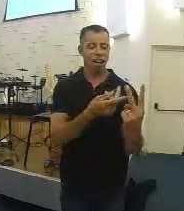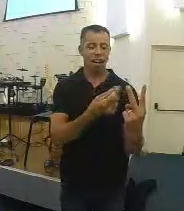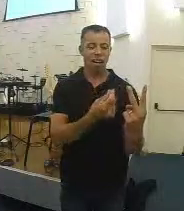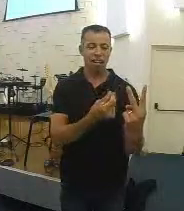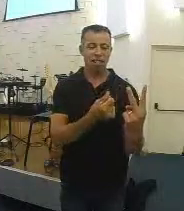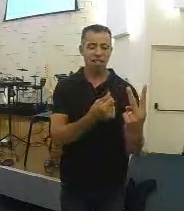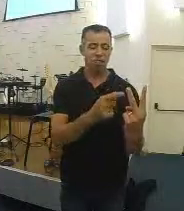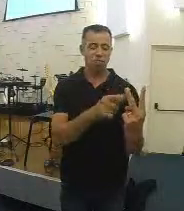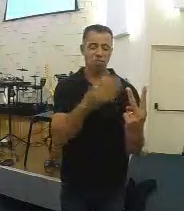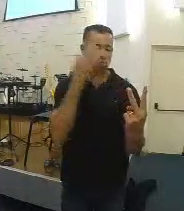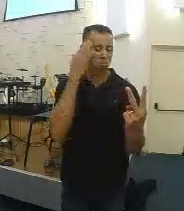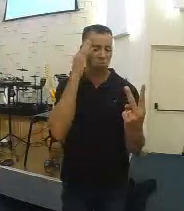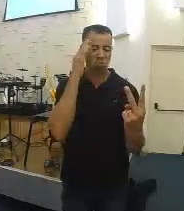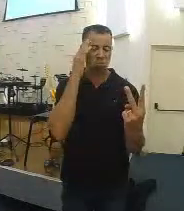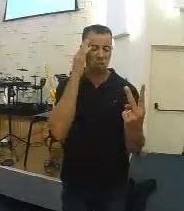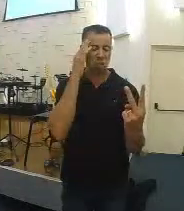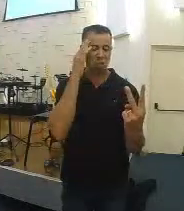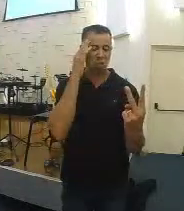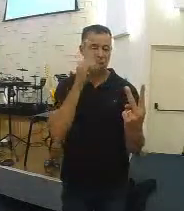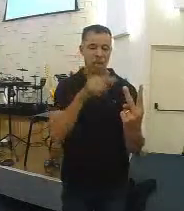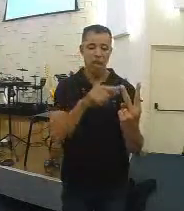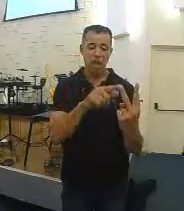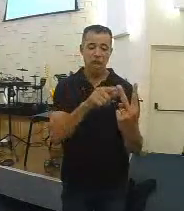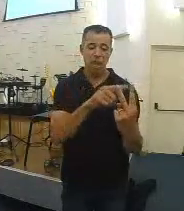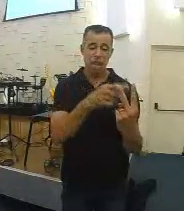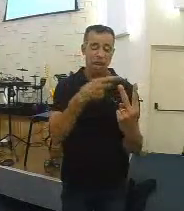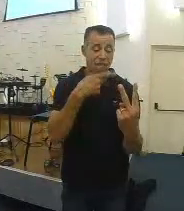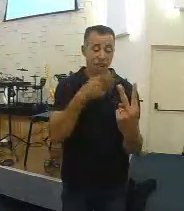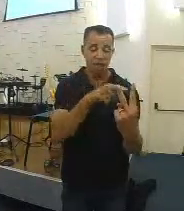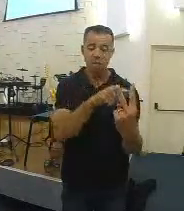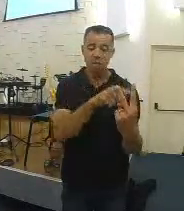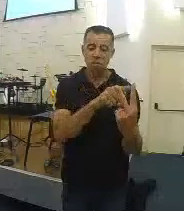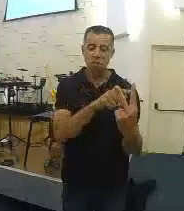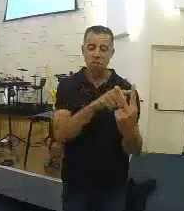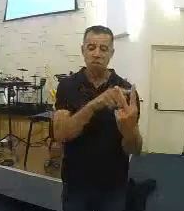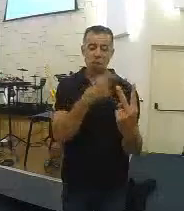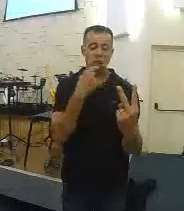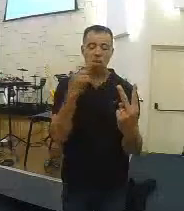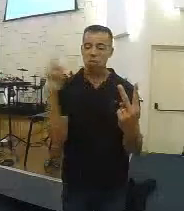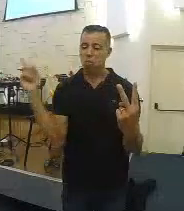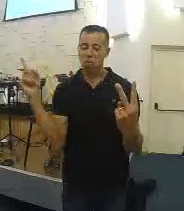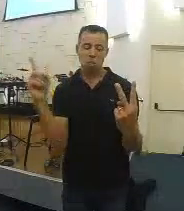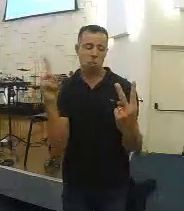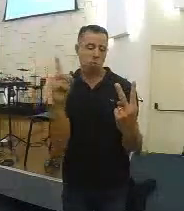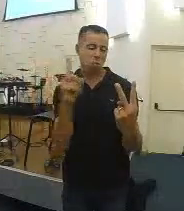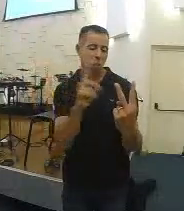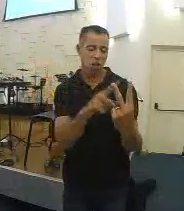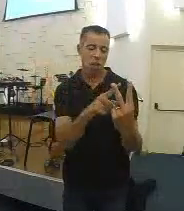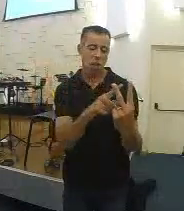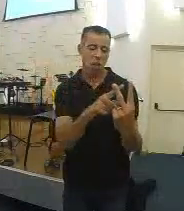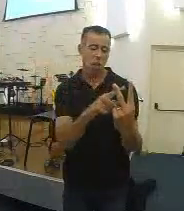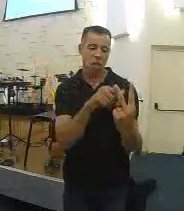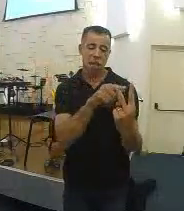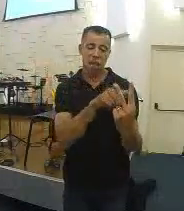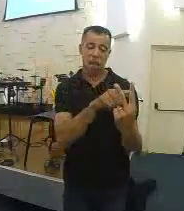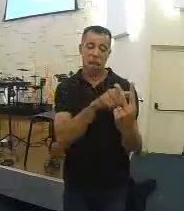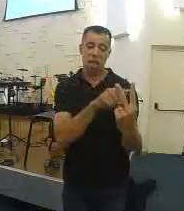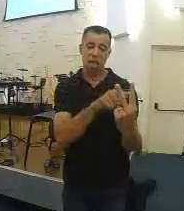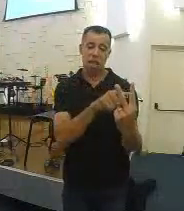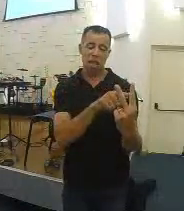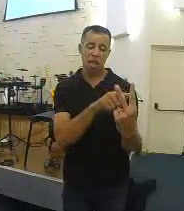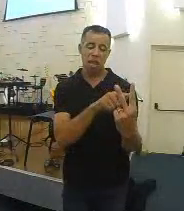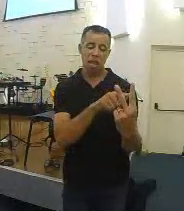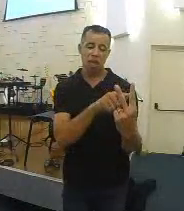estava indo. Ele disse a Mica, olha, eu sei de onde venho, de Belém de Judá, mas não sei para onde vou. Quem me oferecer um emprego